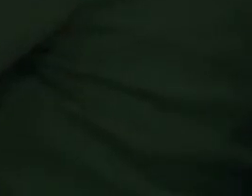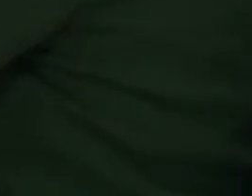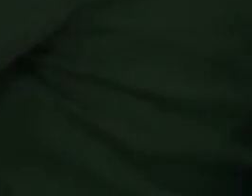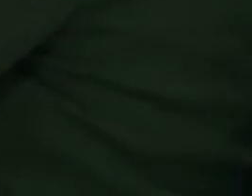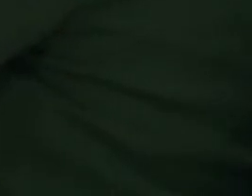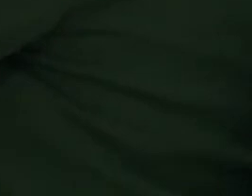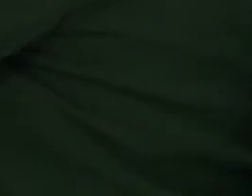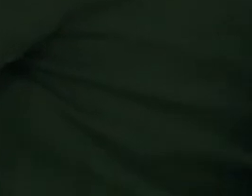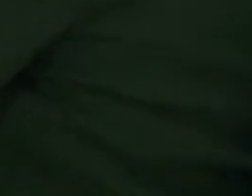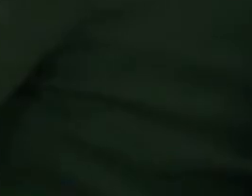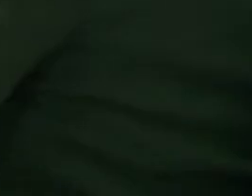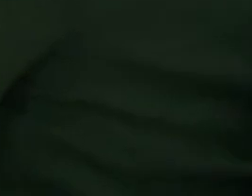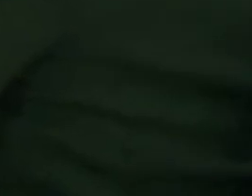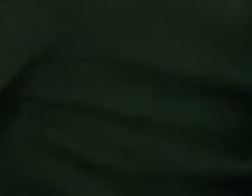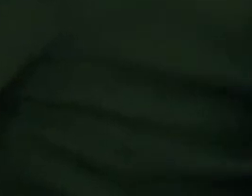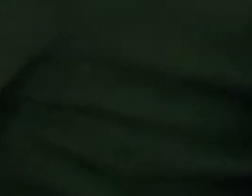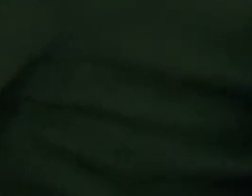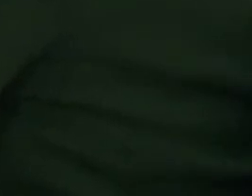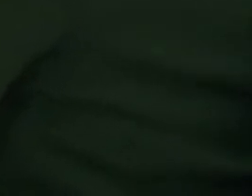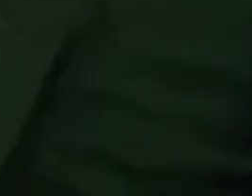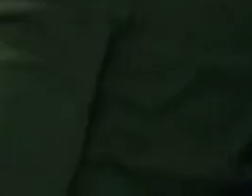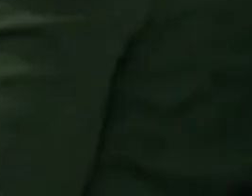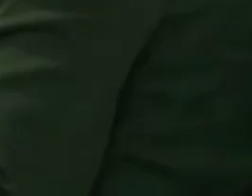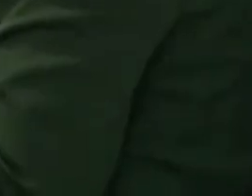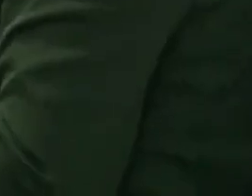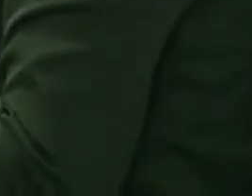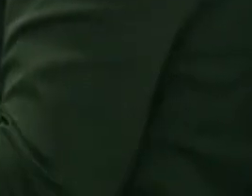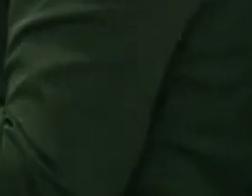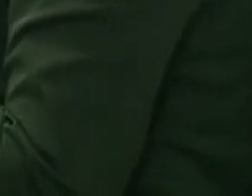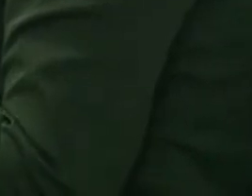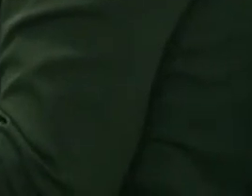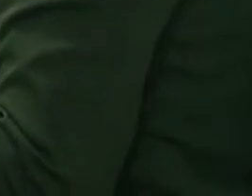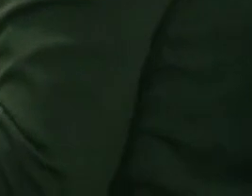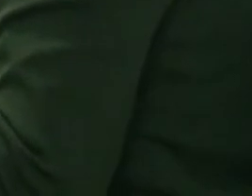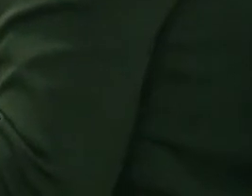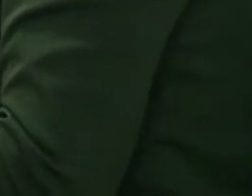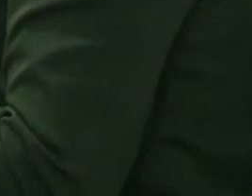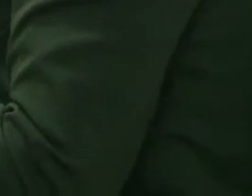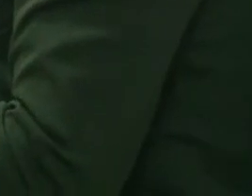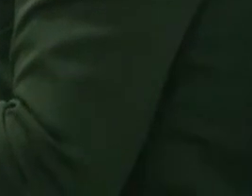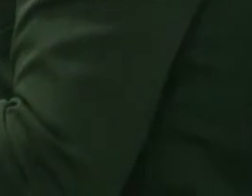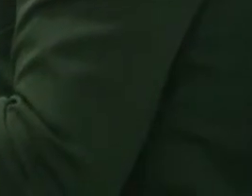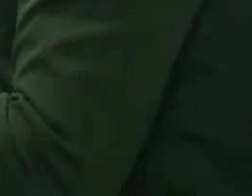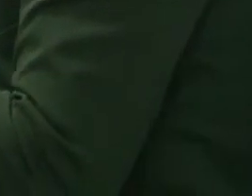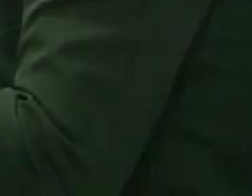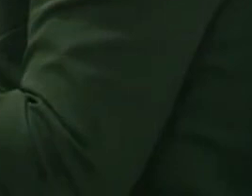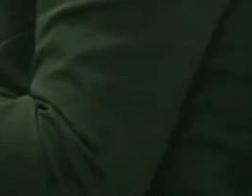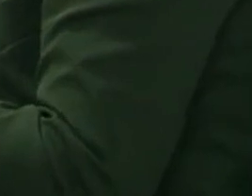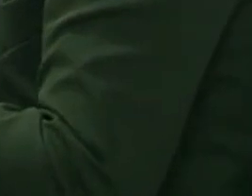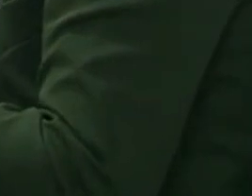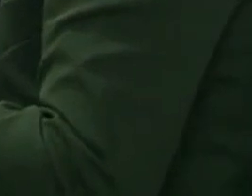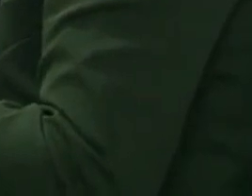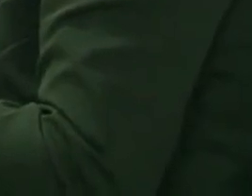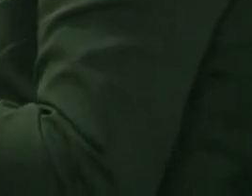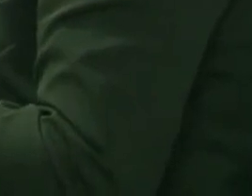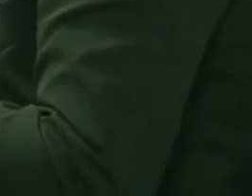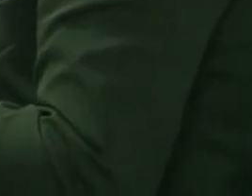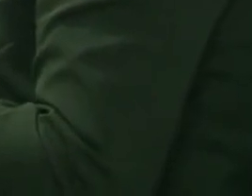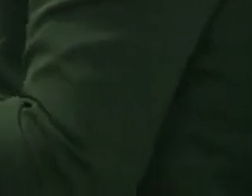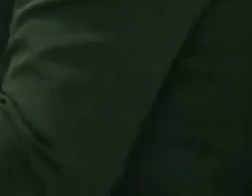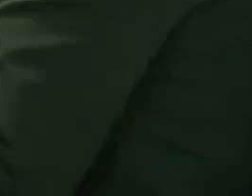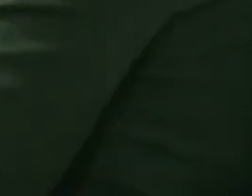bom junto com ela. E ainda não botou em atividade a Secretaria de Esporte e